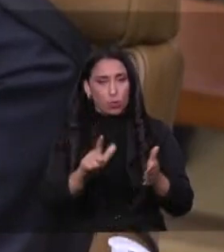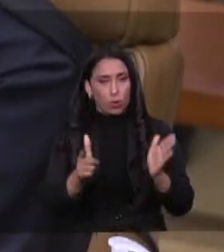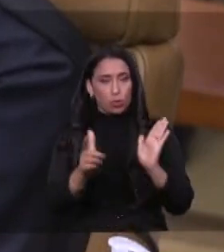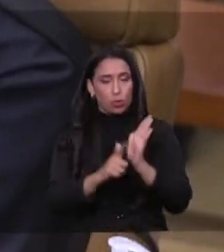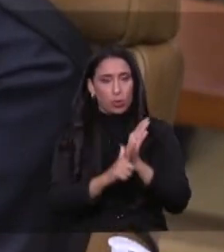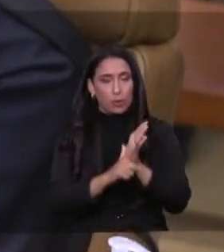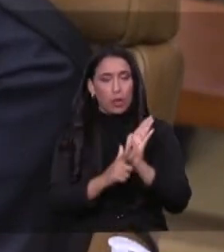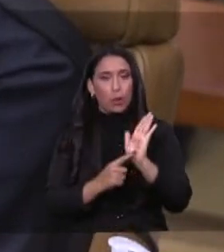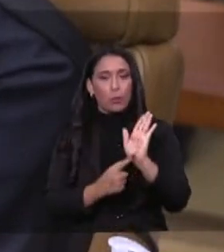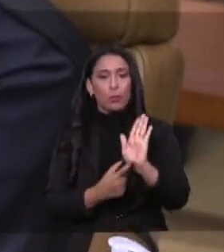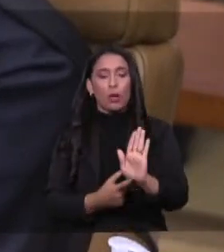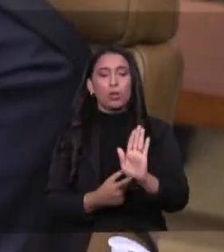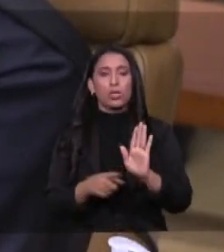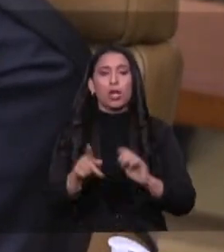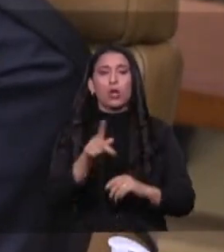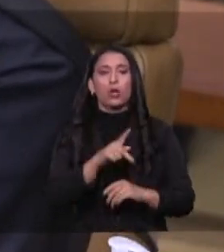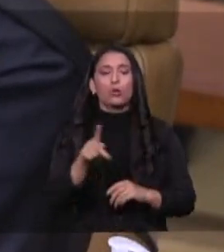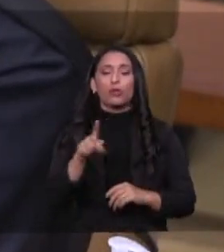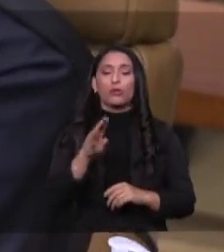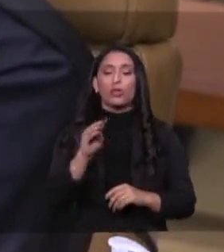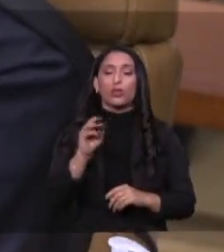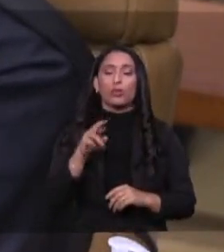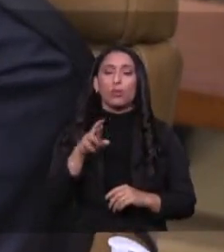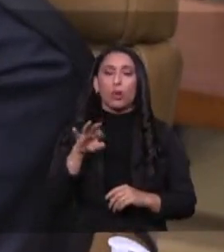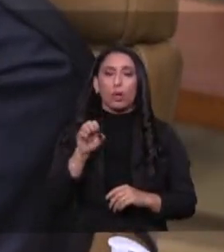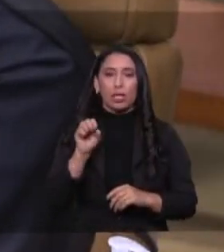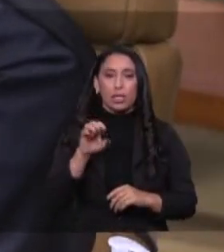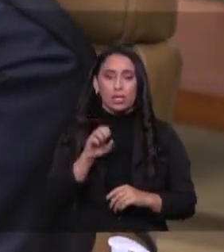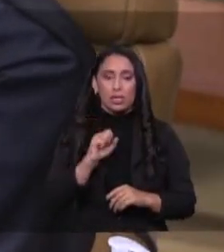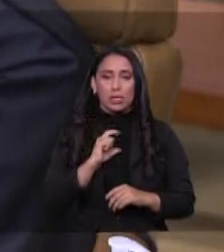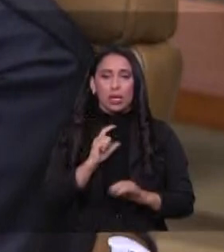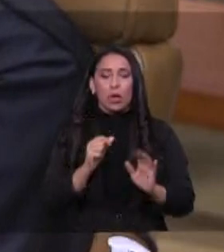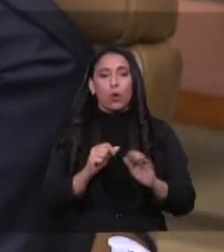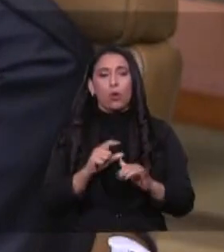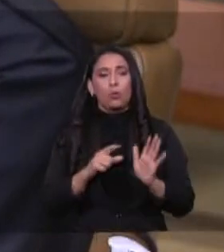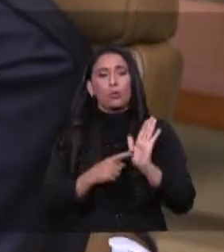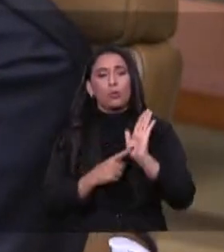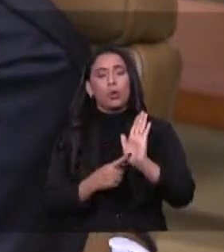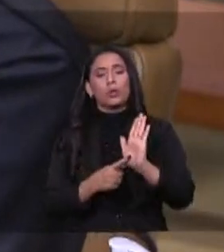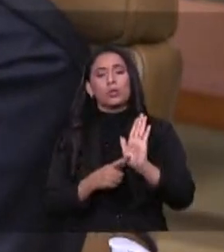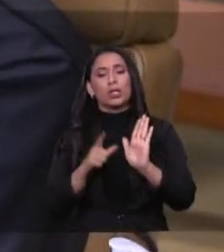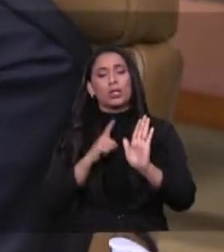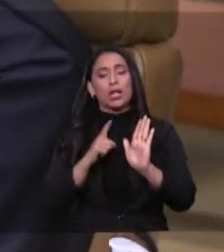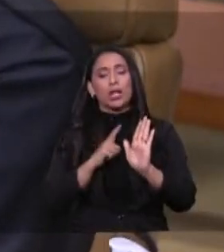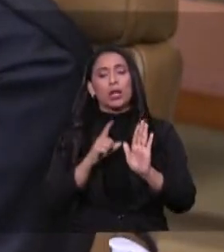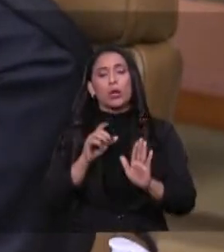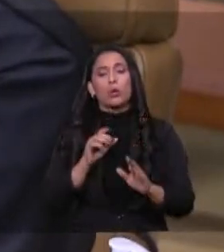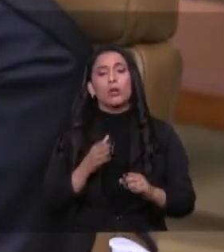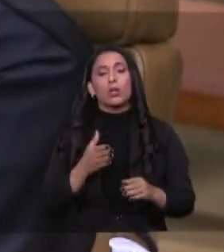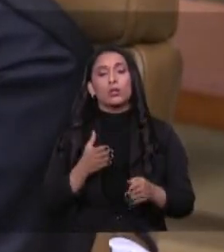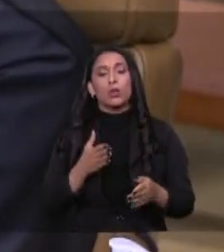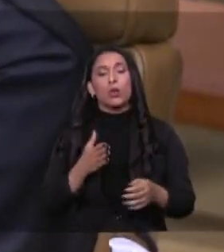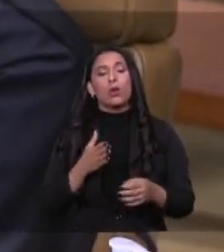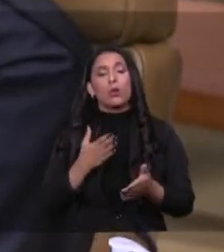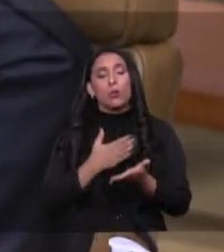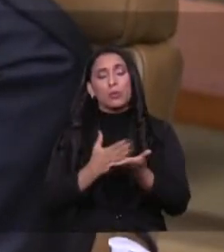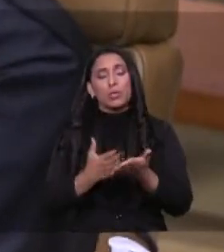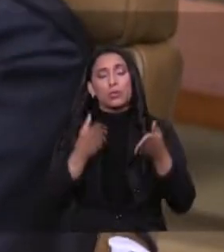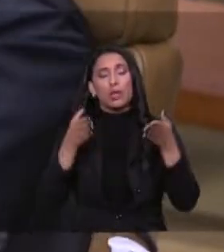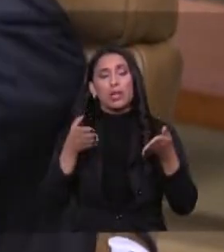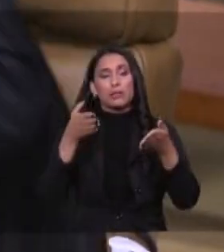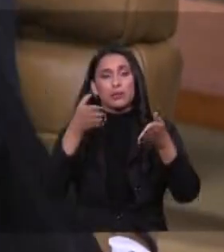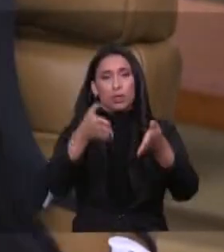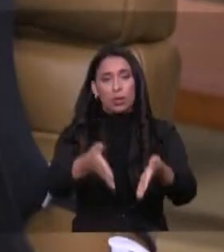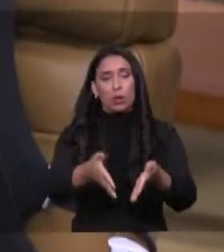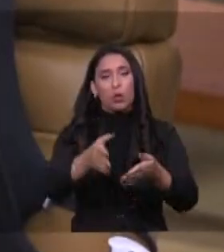Fausto, um mapa ilustrativo da inserção dos bandeirantes pelo interior do Brasil.